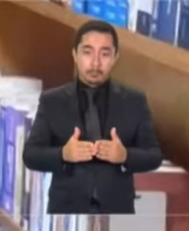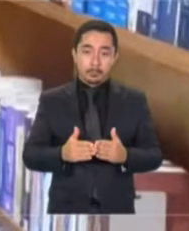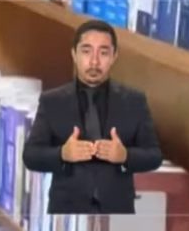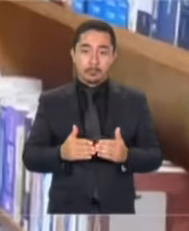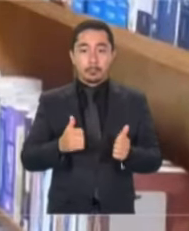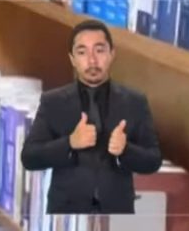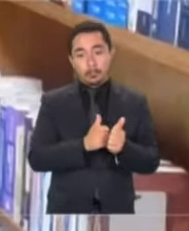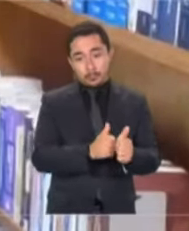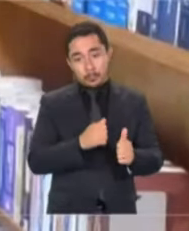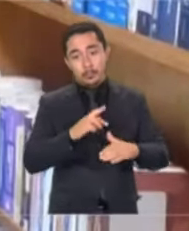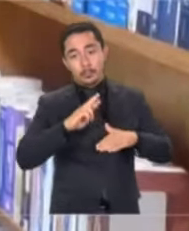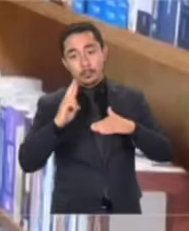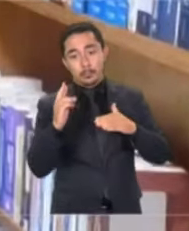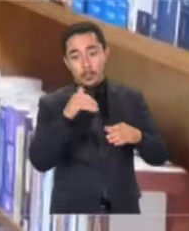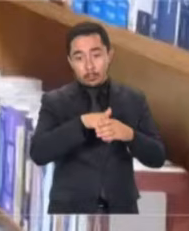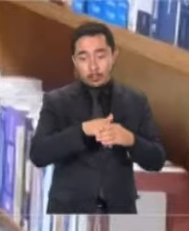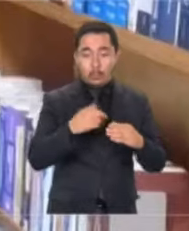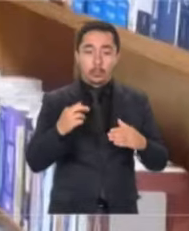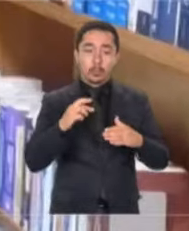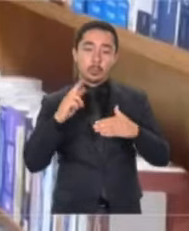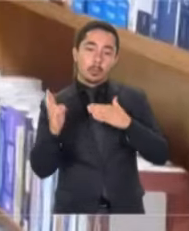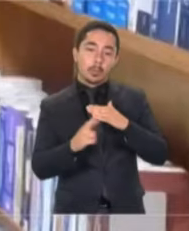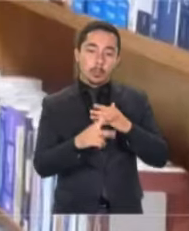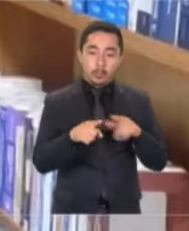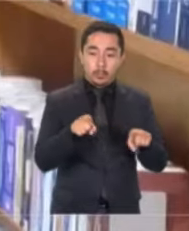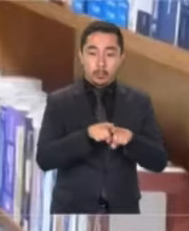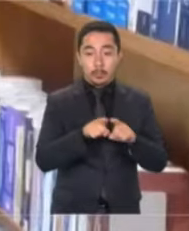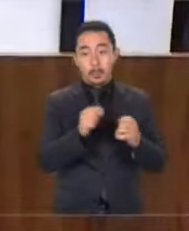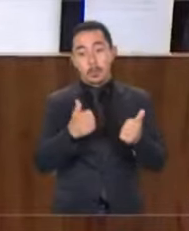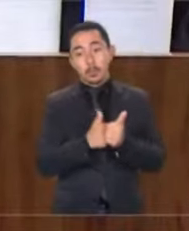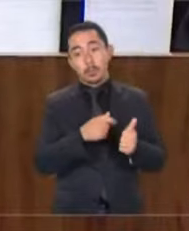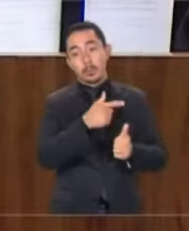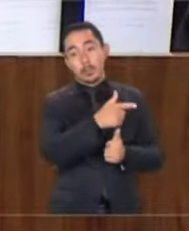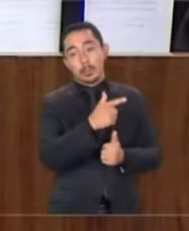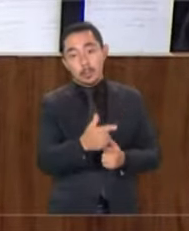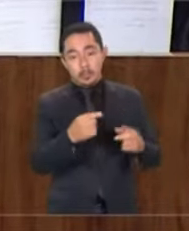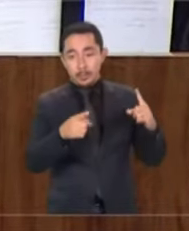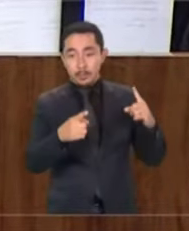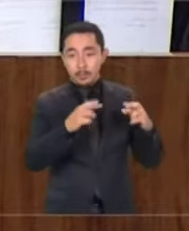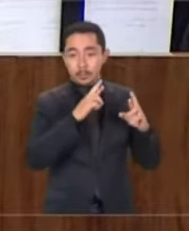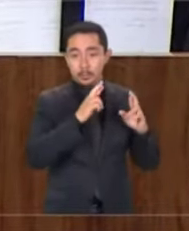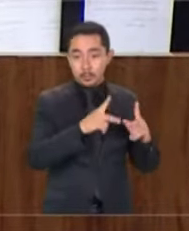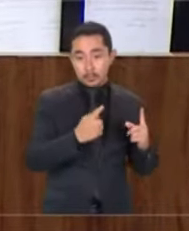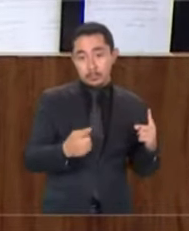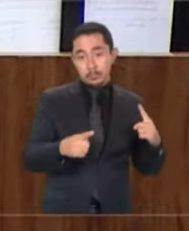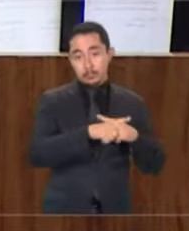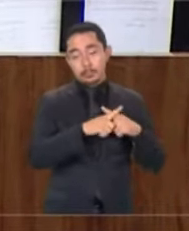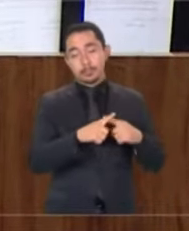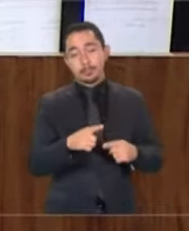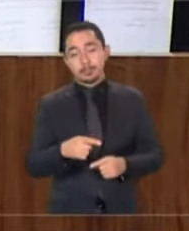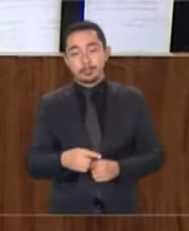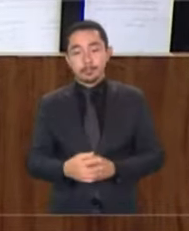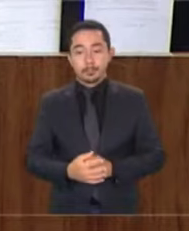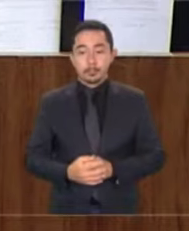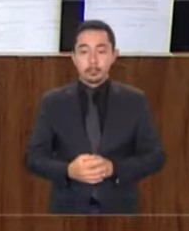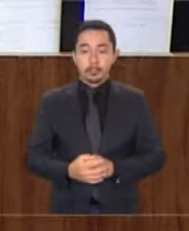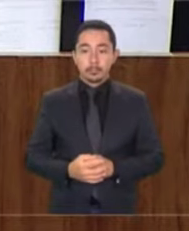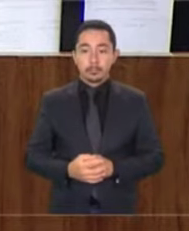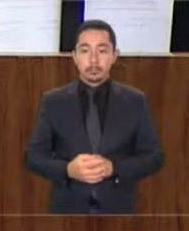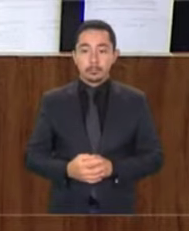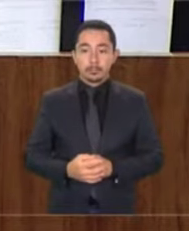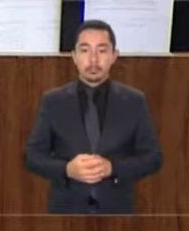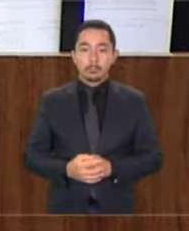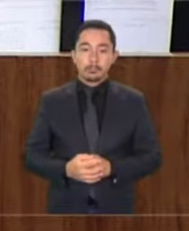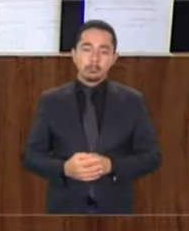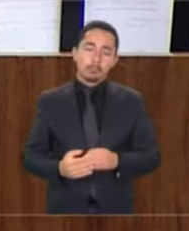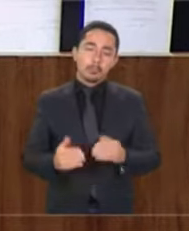ao eminente relator para acompanhar a divergência. Agradeço a ministra Isabel Galotti. Eu também